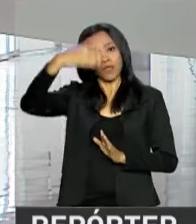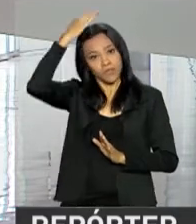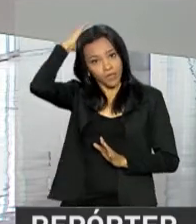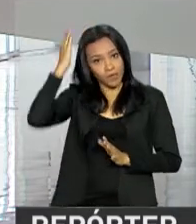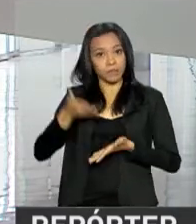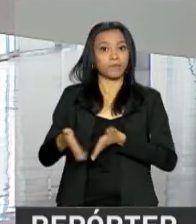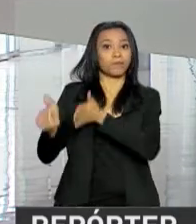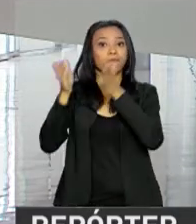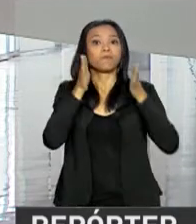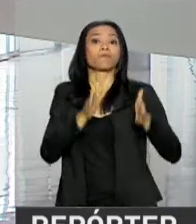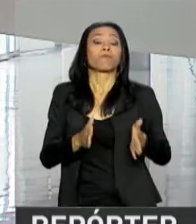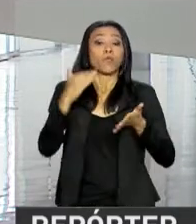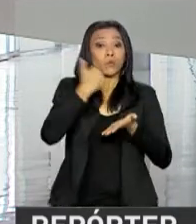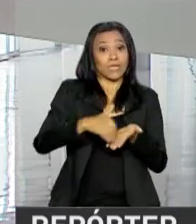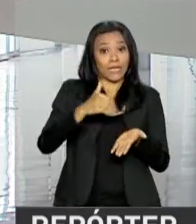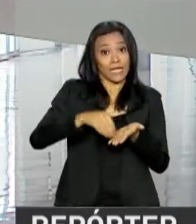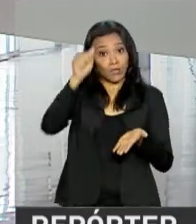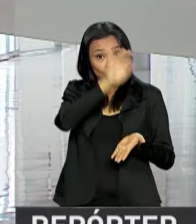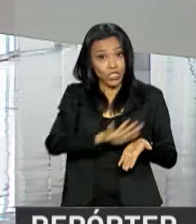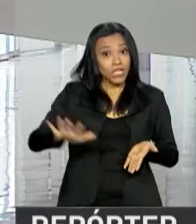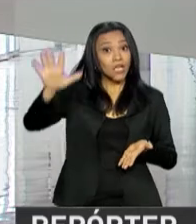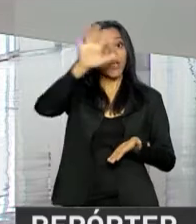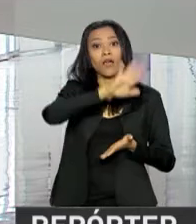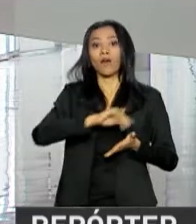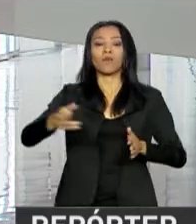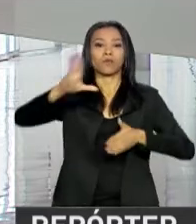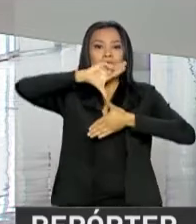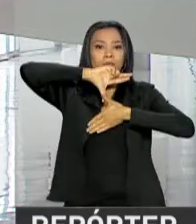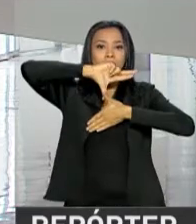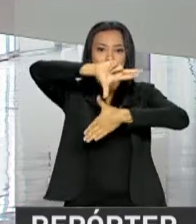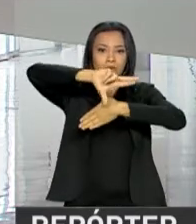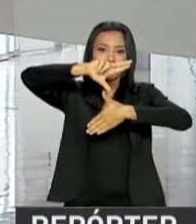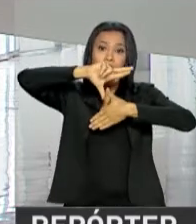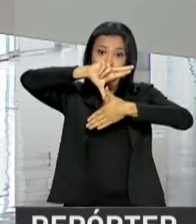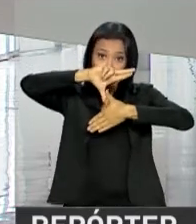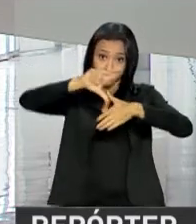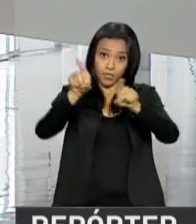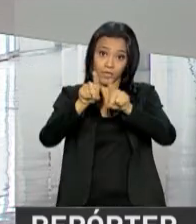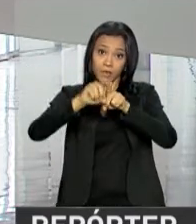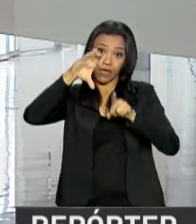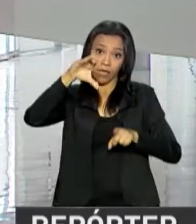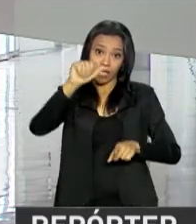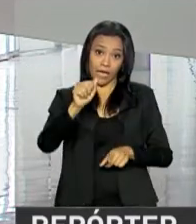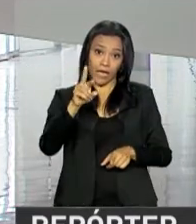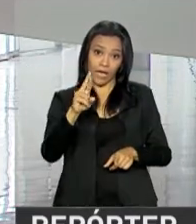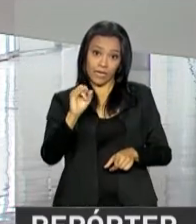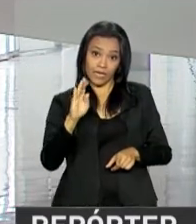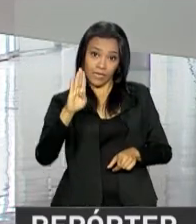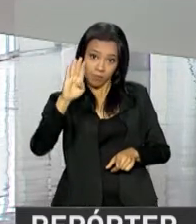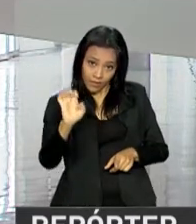o secretário-geral da América Latina e do Caribe, embaixador Paulo Estivalete Mesquita,